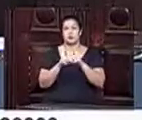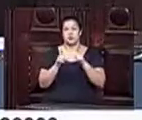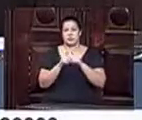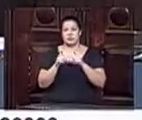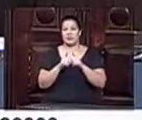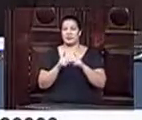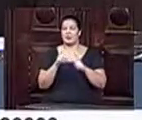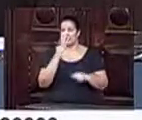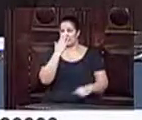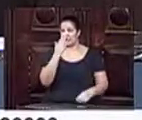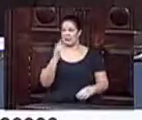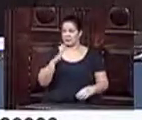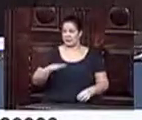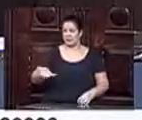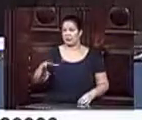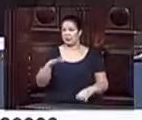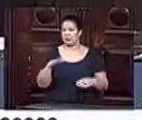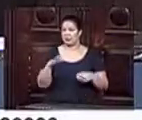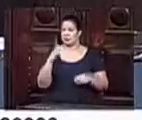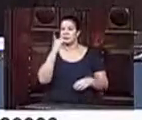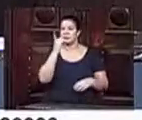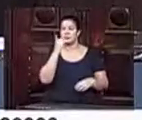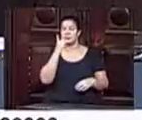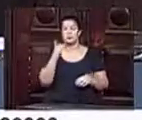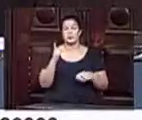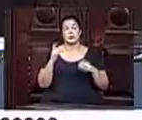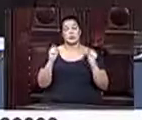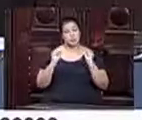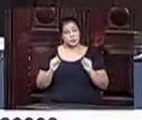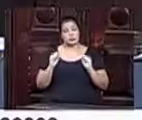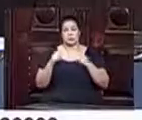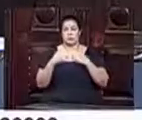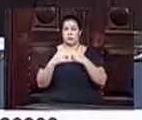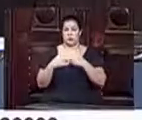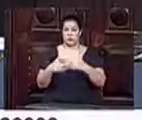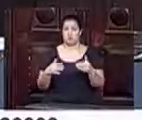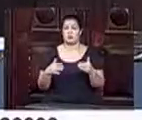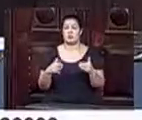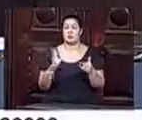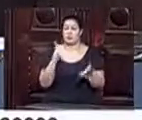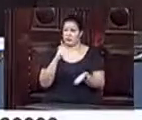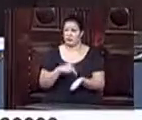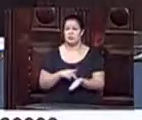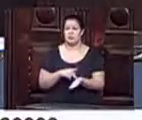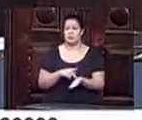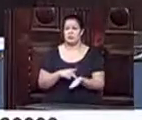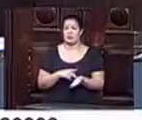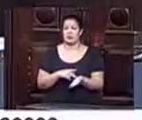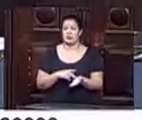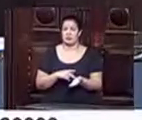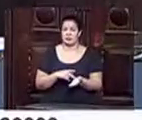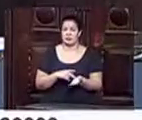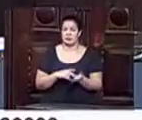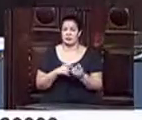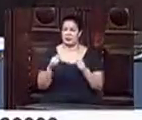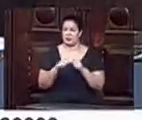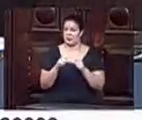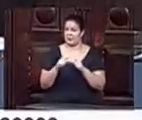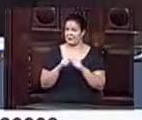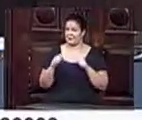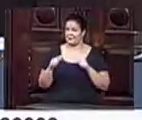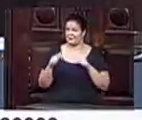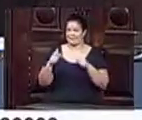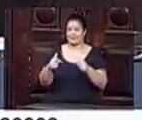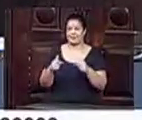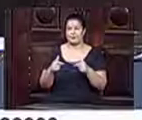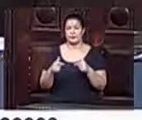frente parlamentar, para que a gente possa começar a realmente atuar na ponta.